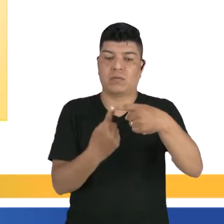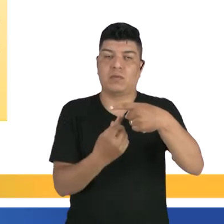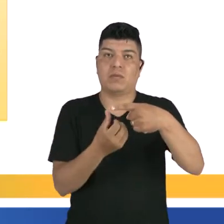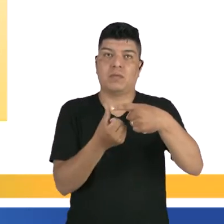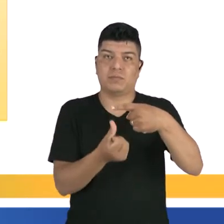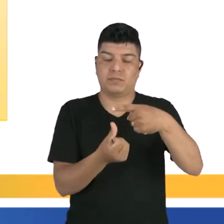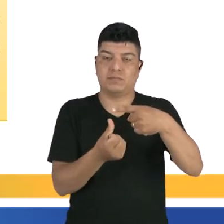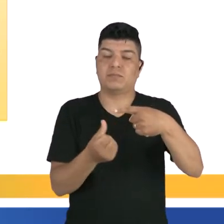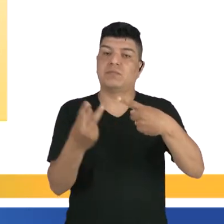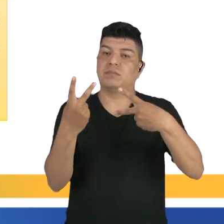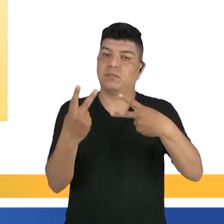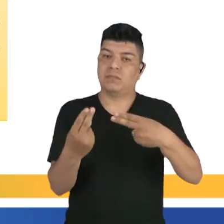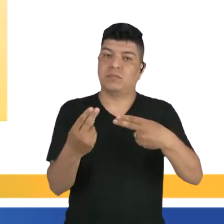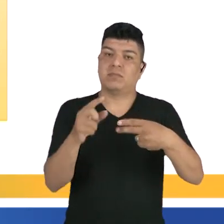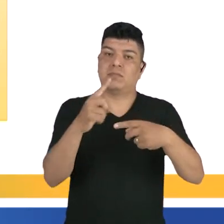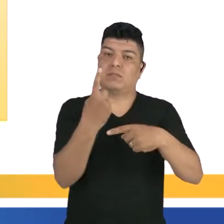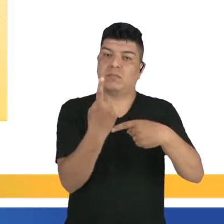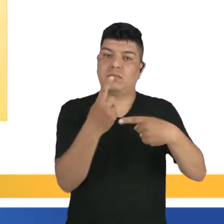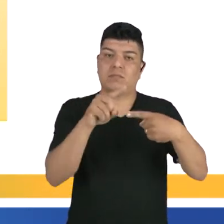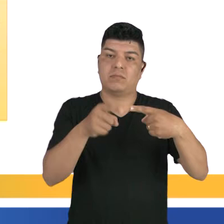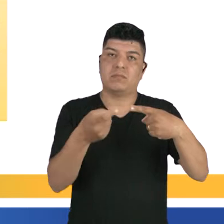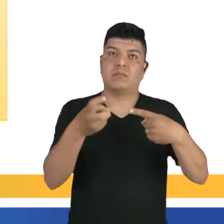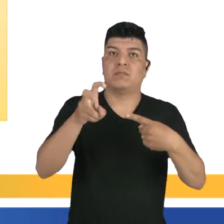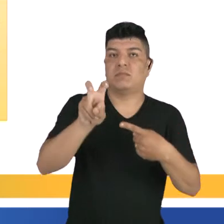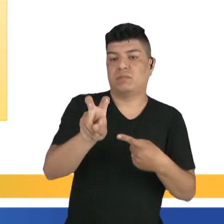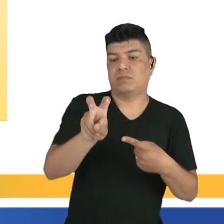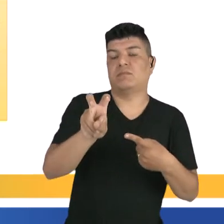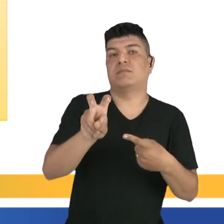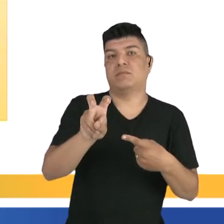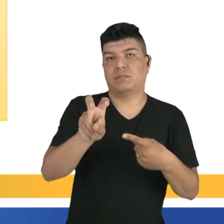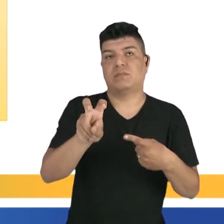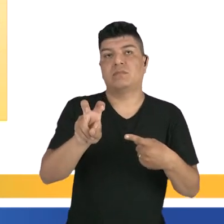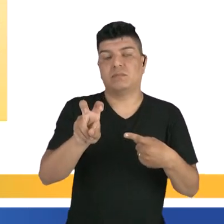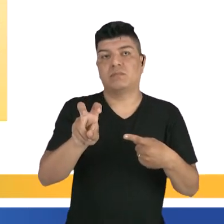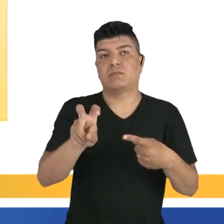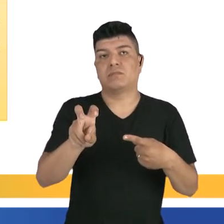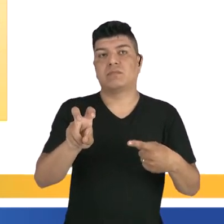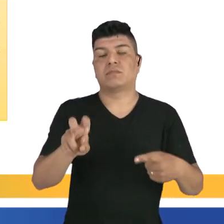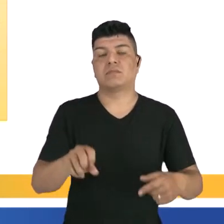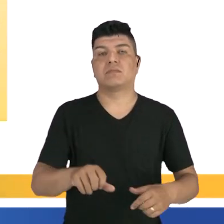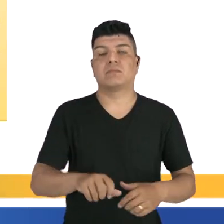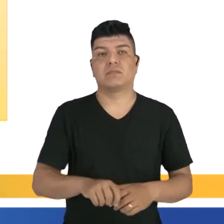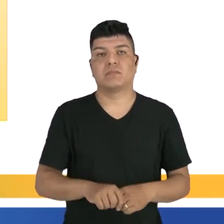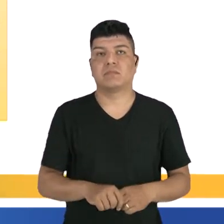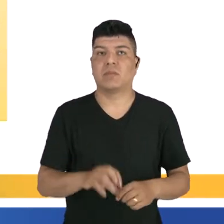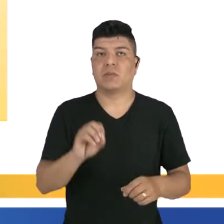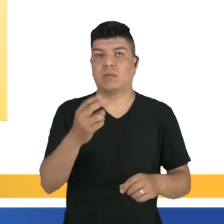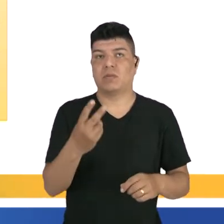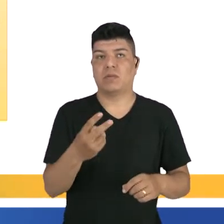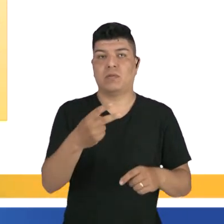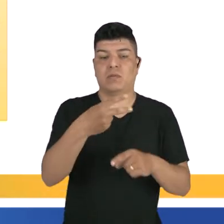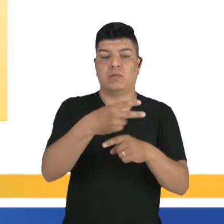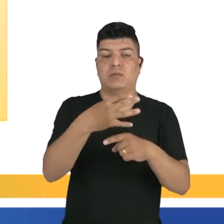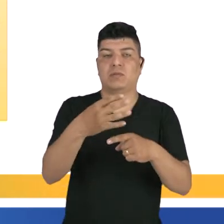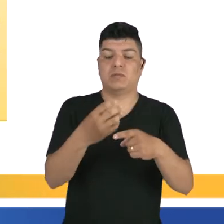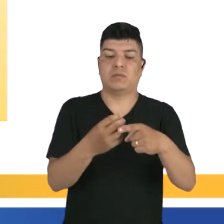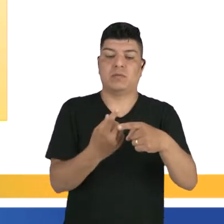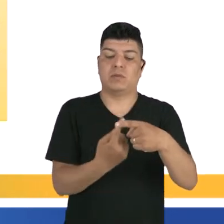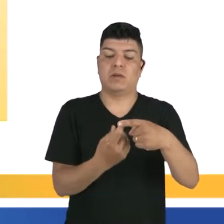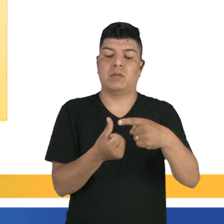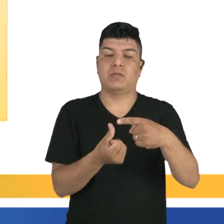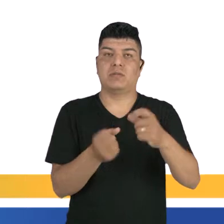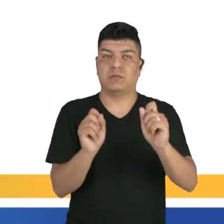está correto aqui, que é 1,5. Só essa fração aqui que seria 24 sobre 16, ou 24/16. Só